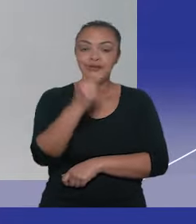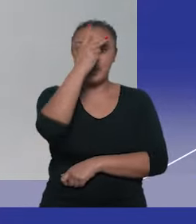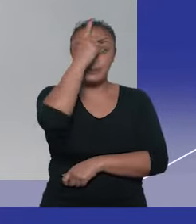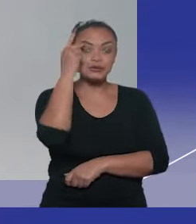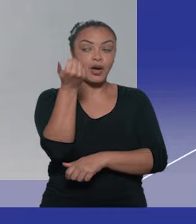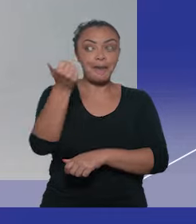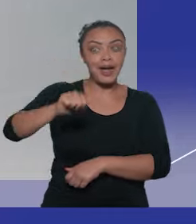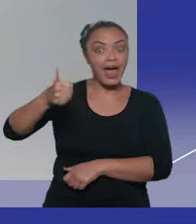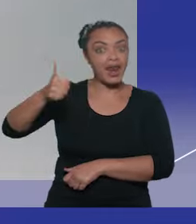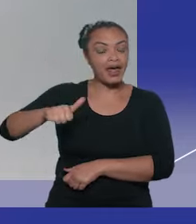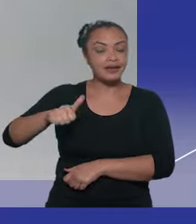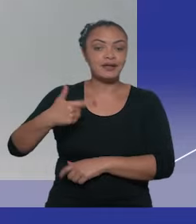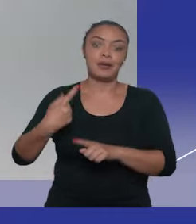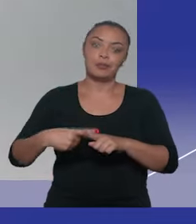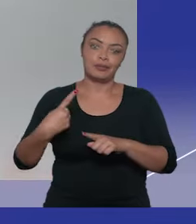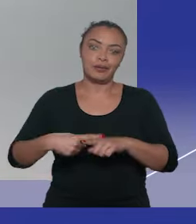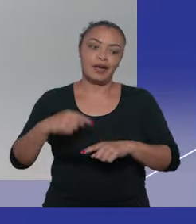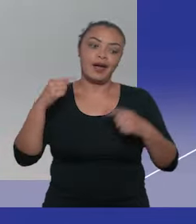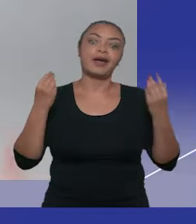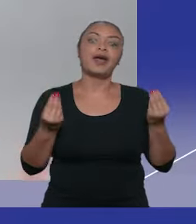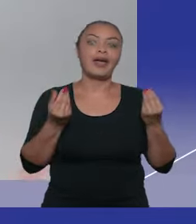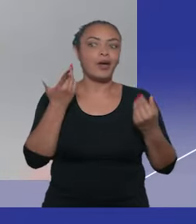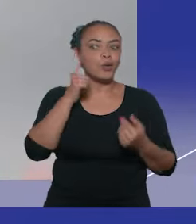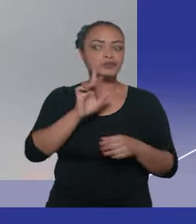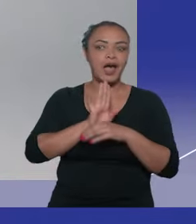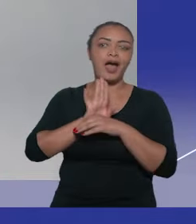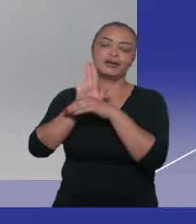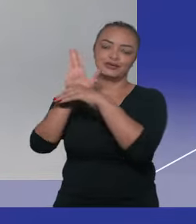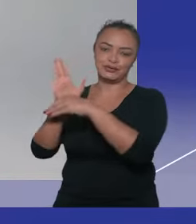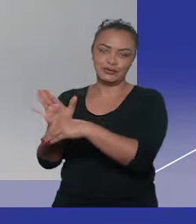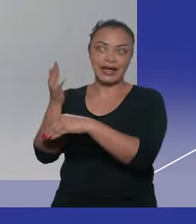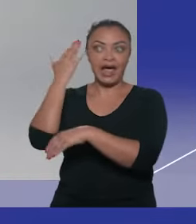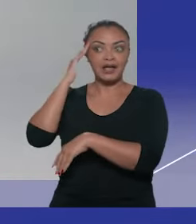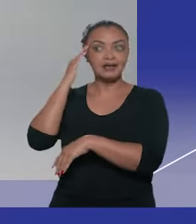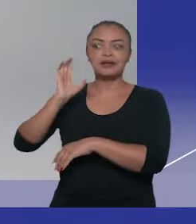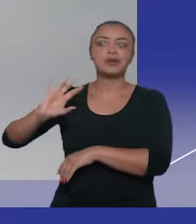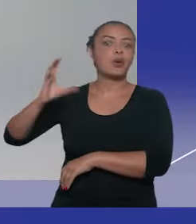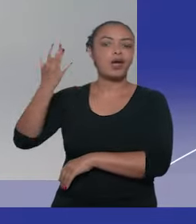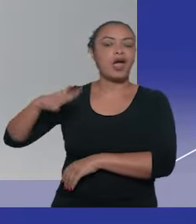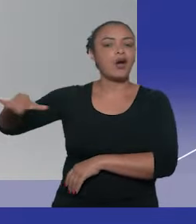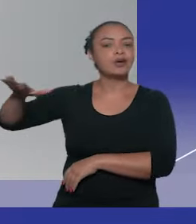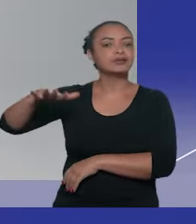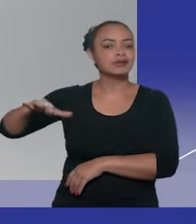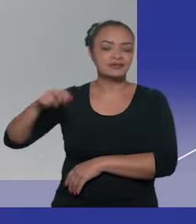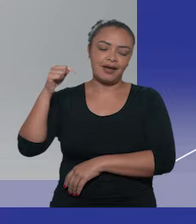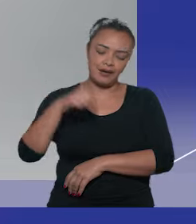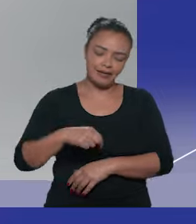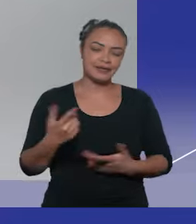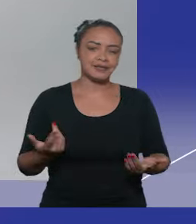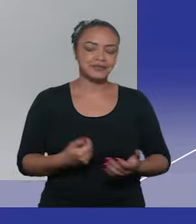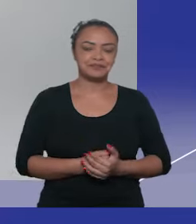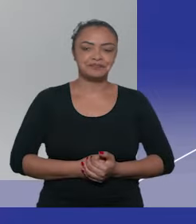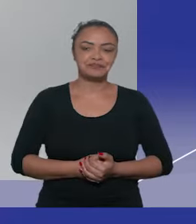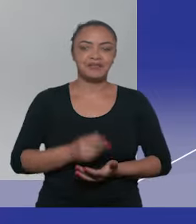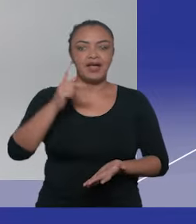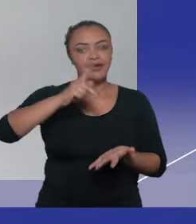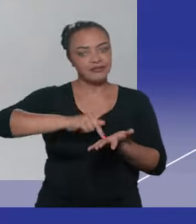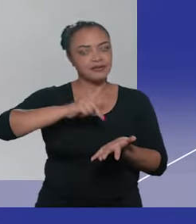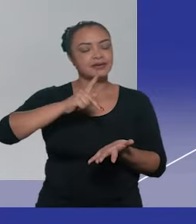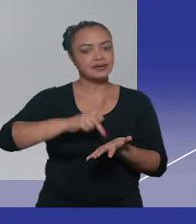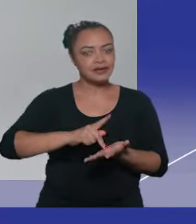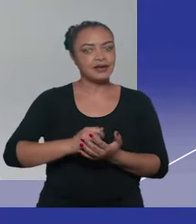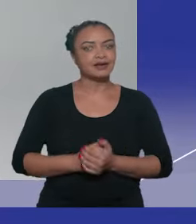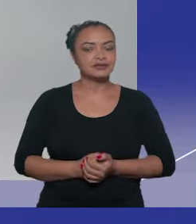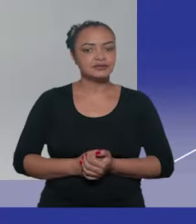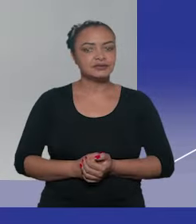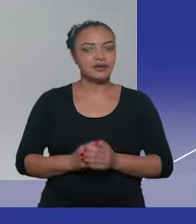Brasil analistas de inflação, né? Afinal, quem melhor para ajudar a gente a entender esse cenário de inflação do que os brasileiros? Então, de